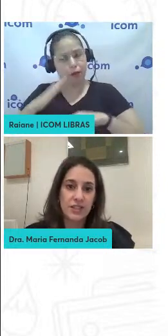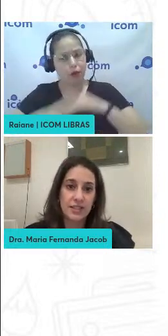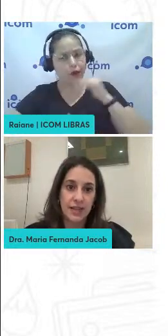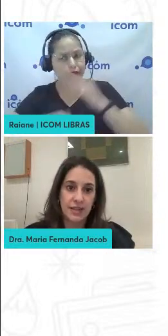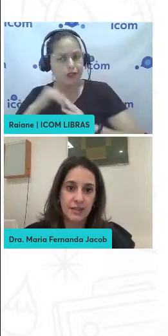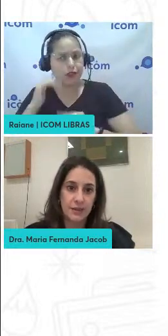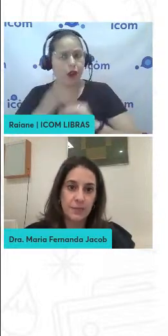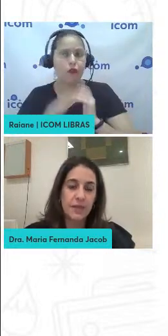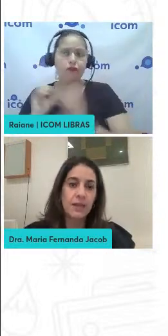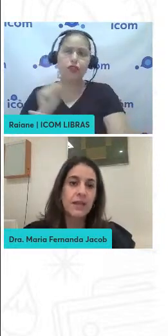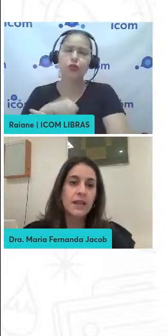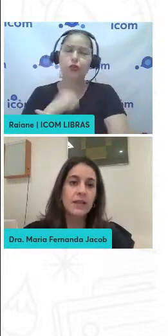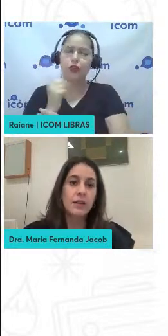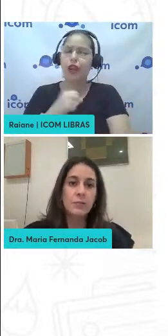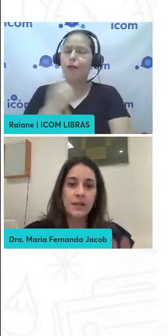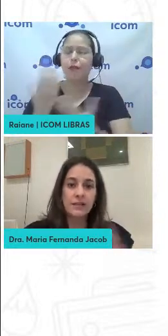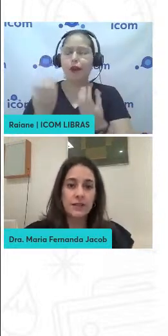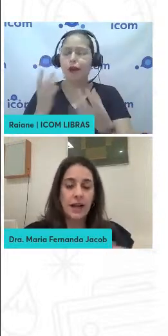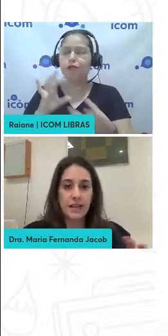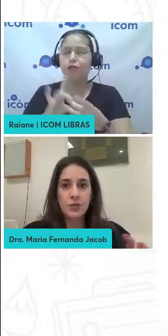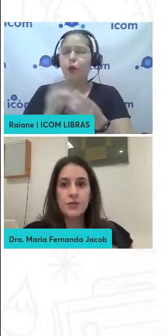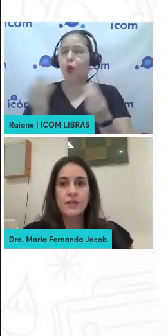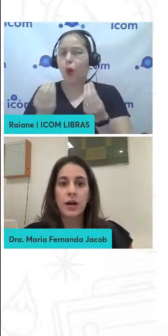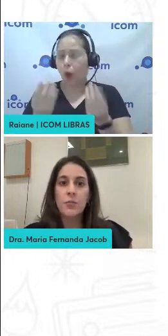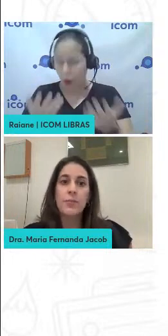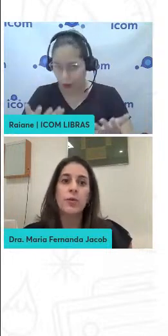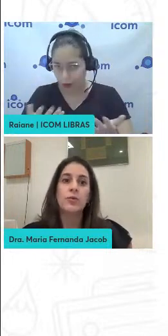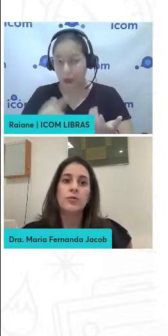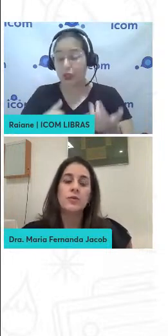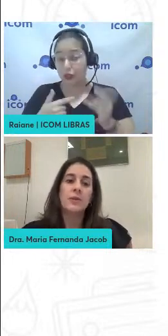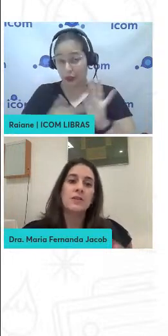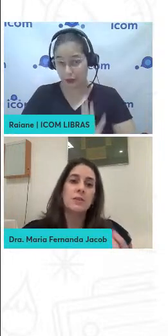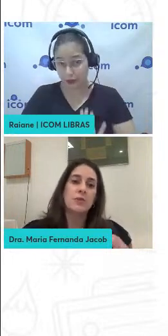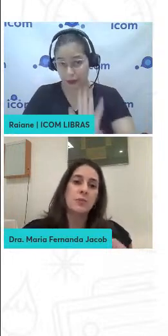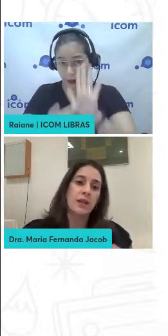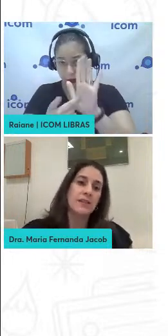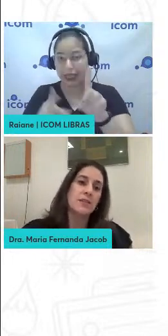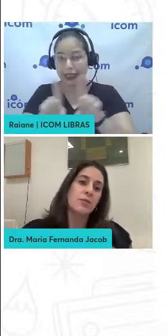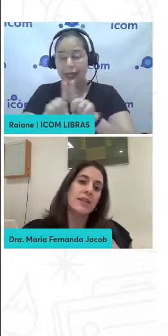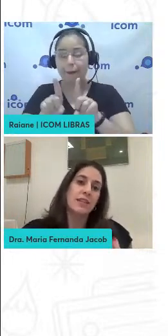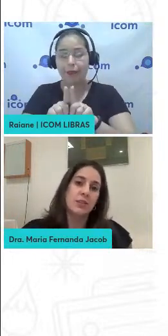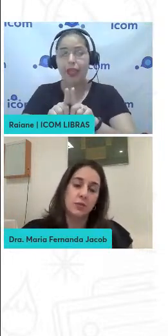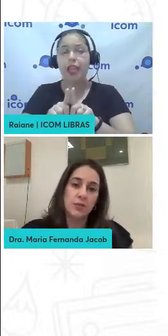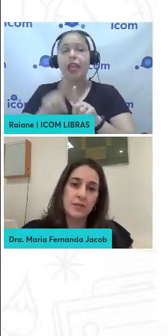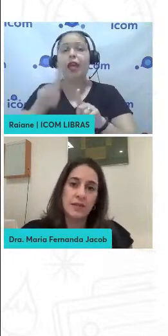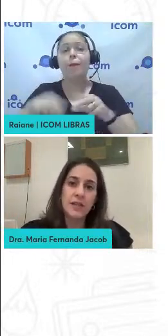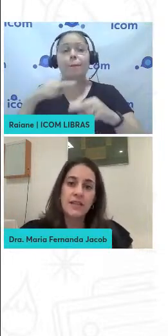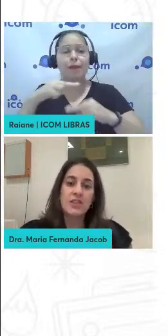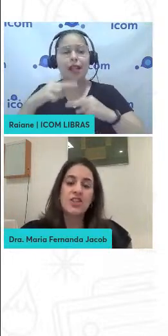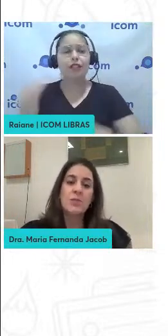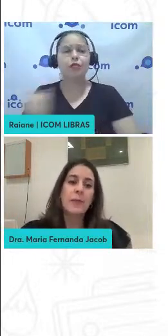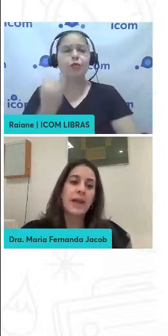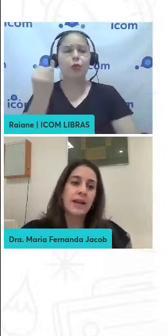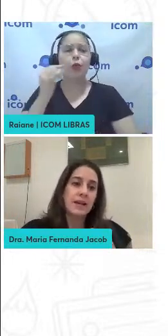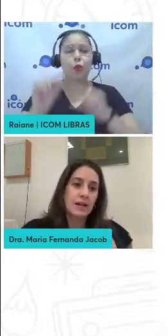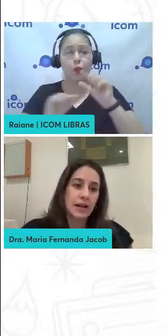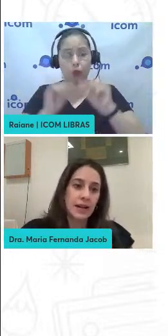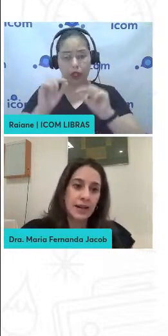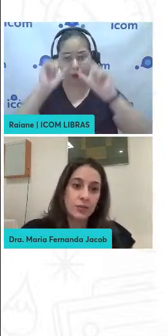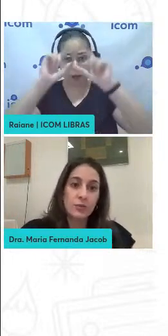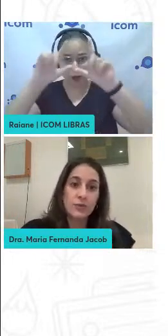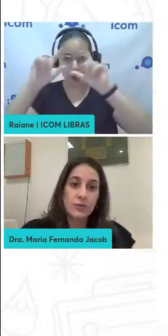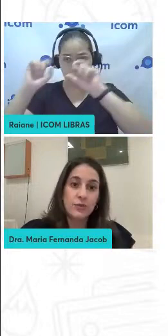que a gente exerce. Então, para ilustrar um pouco dos princípios do Pilates e o que ele trouxe, se a gente